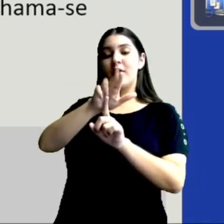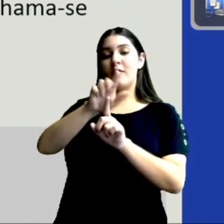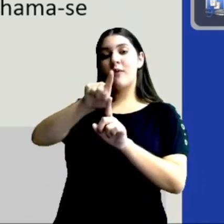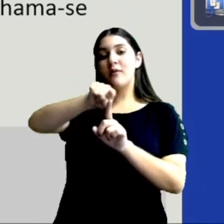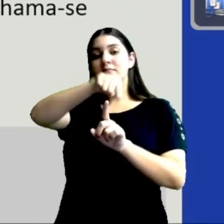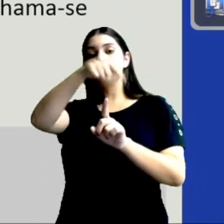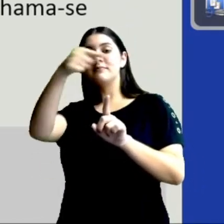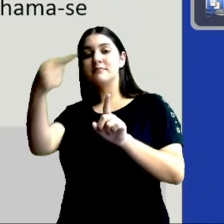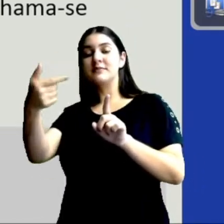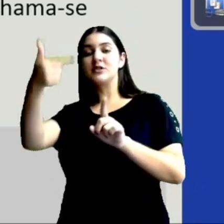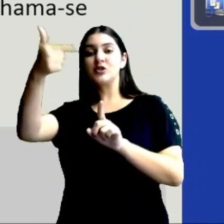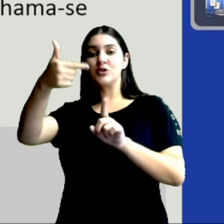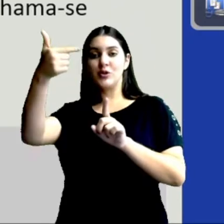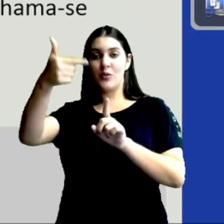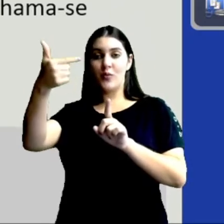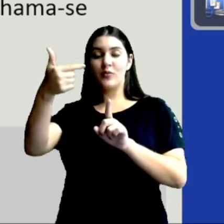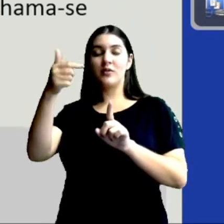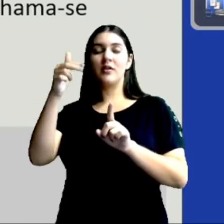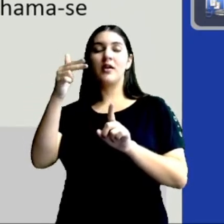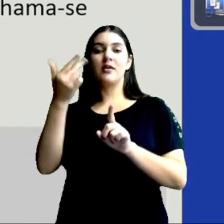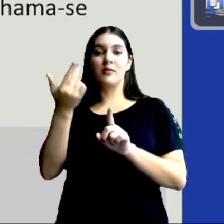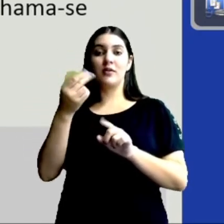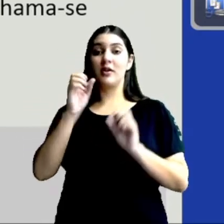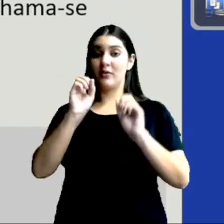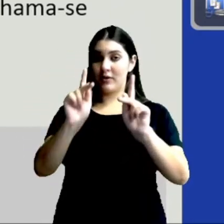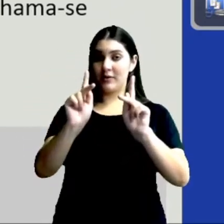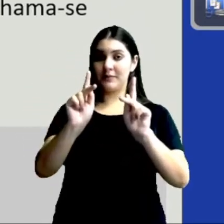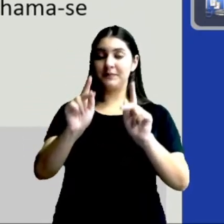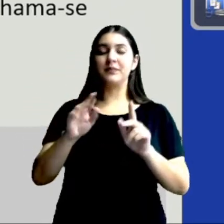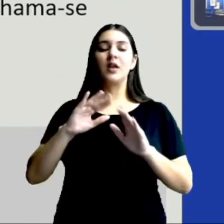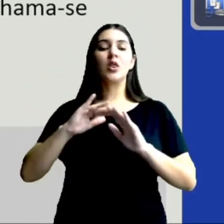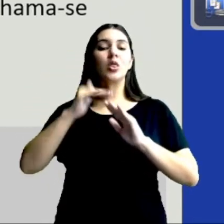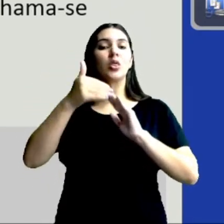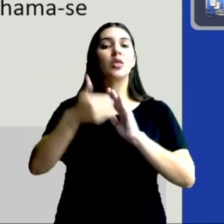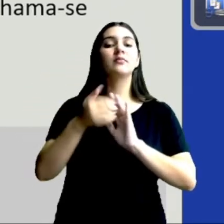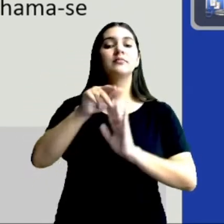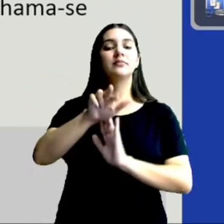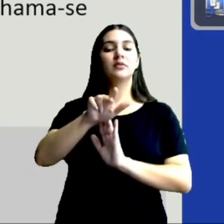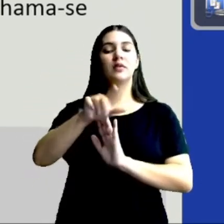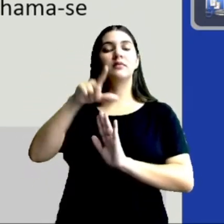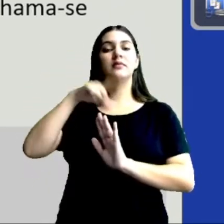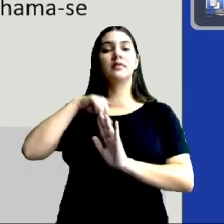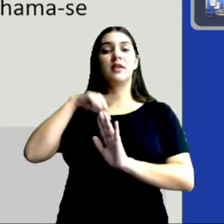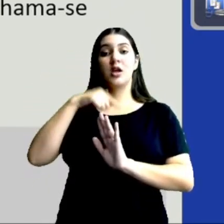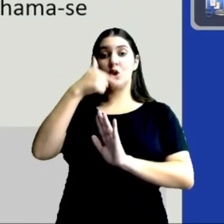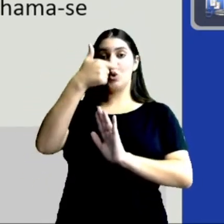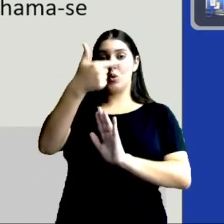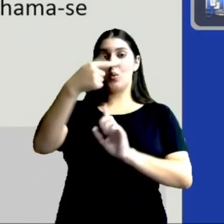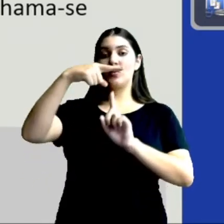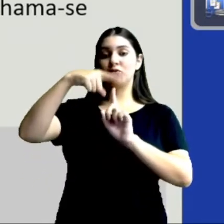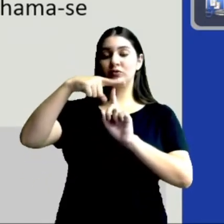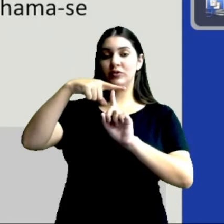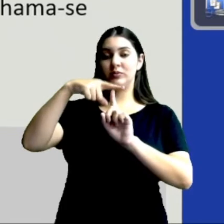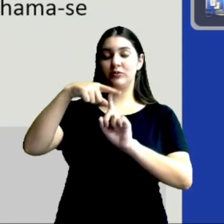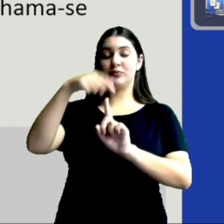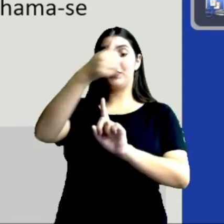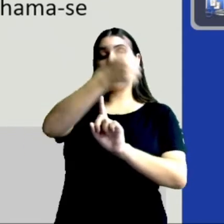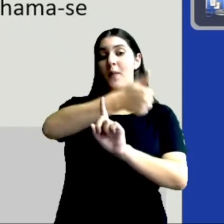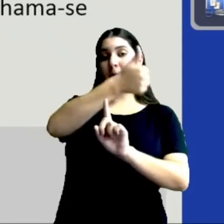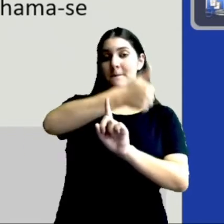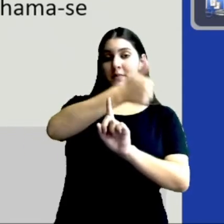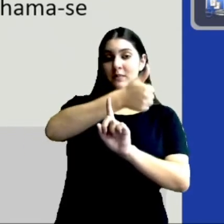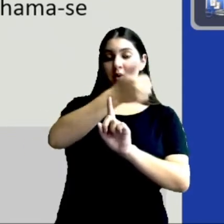o segundo membro da igualdade, ok? Então, toda igualdade tem dois membros. O primeiro